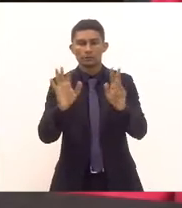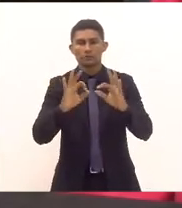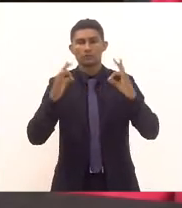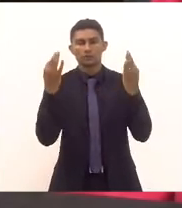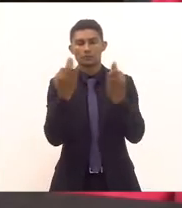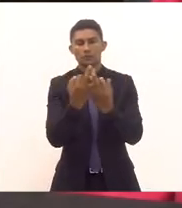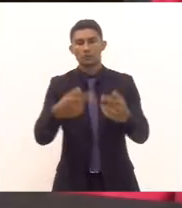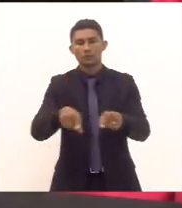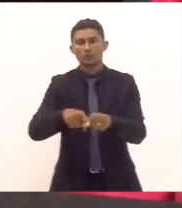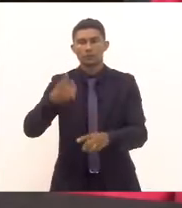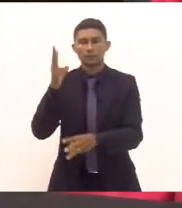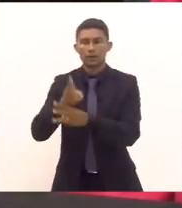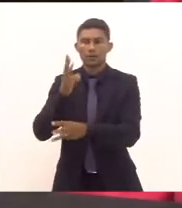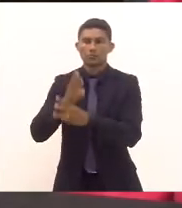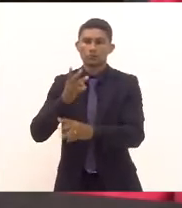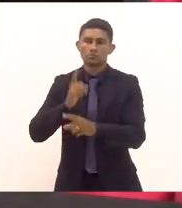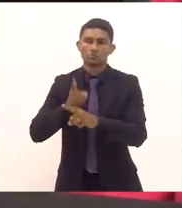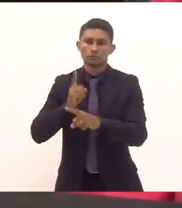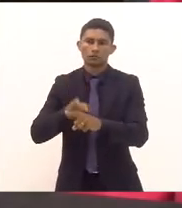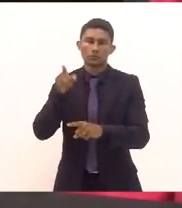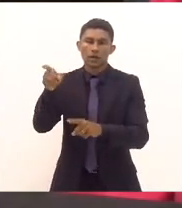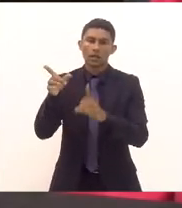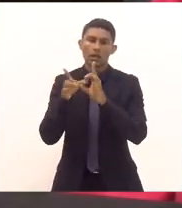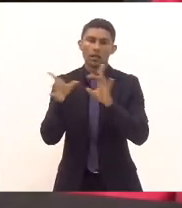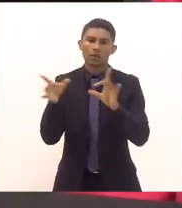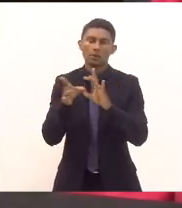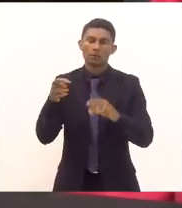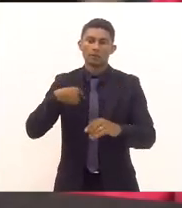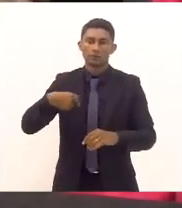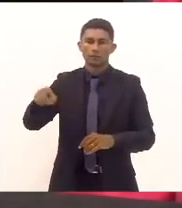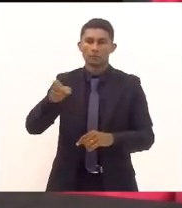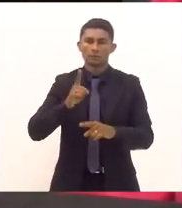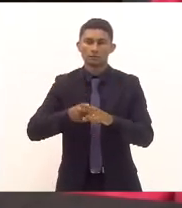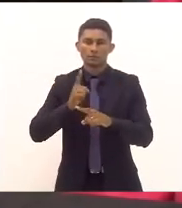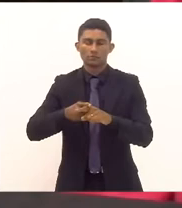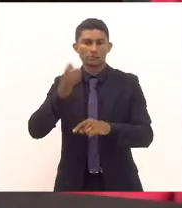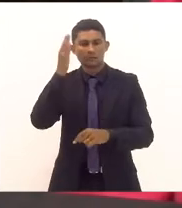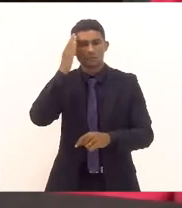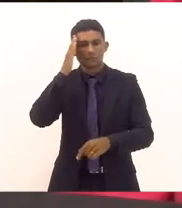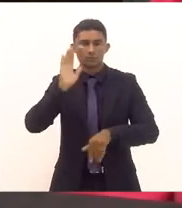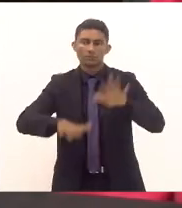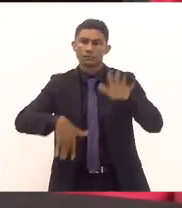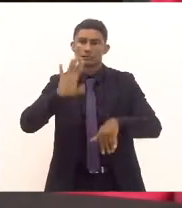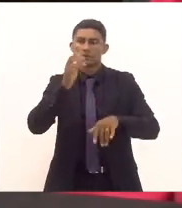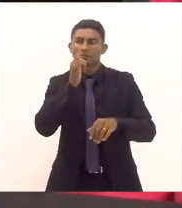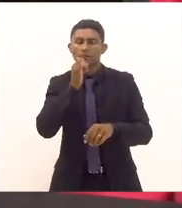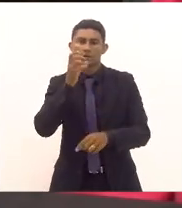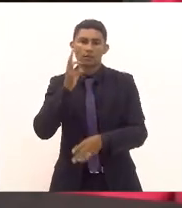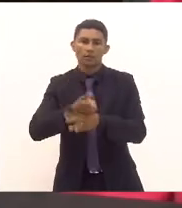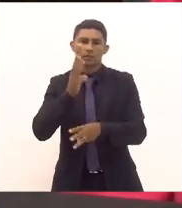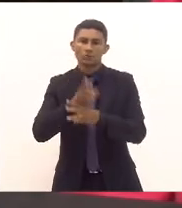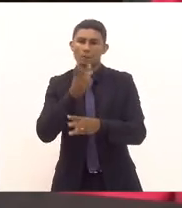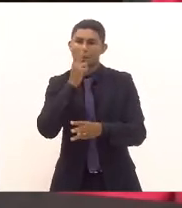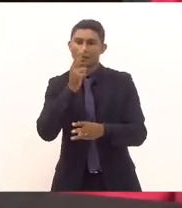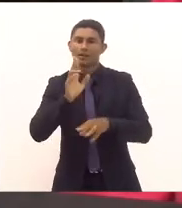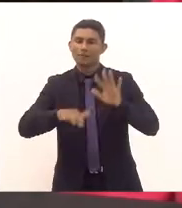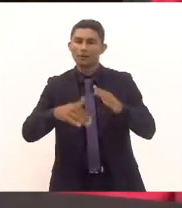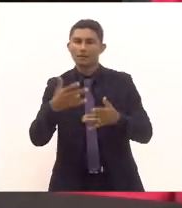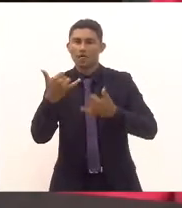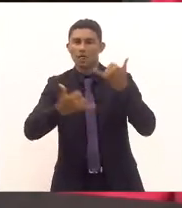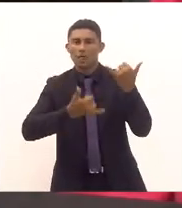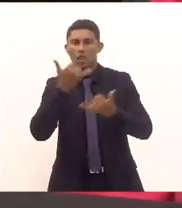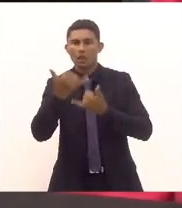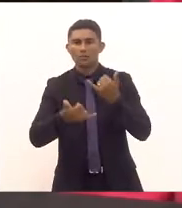Exu no permitir que tudo desse certo que achou prega peça né poderia pegar um e-mail mas graças a Deus